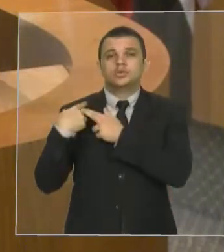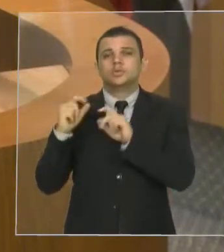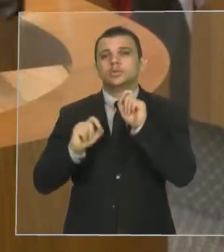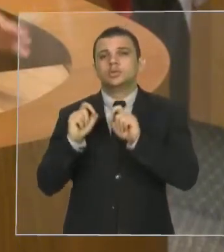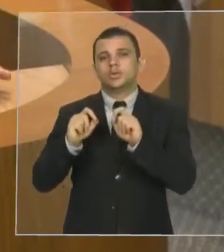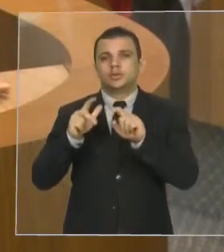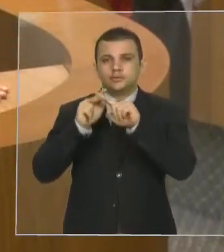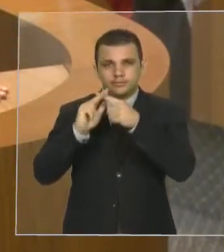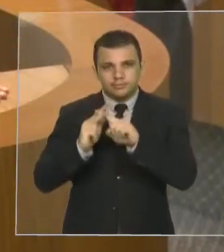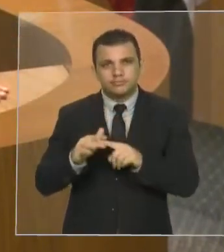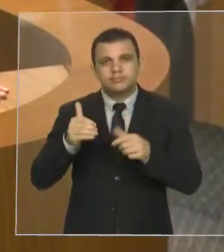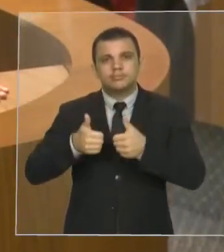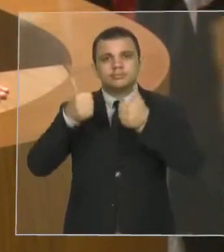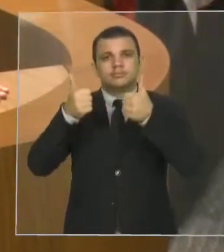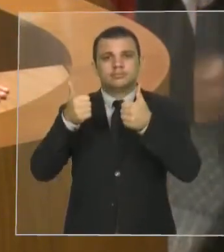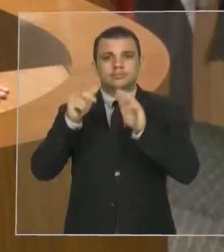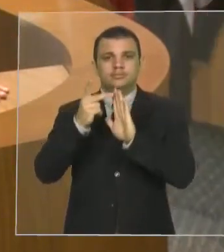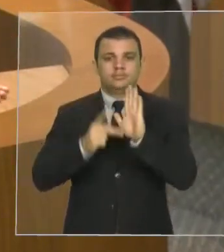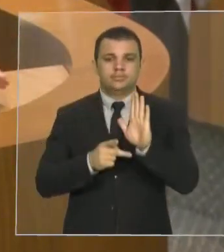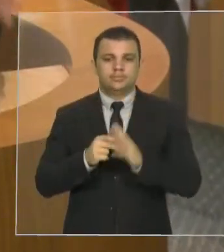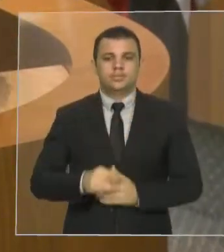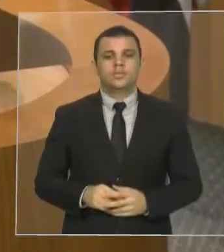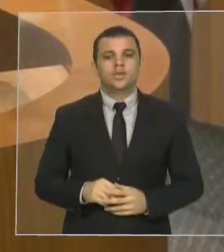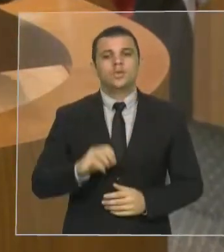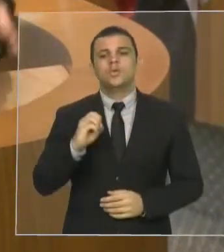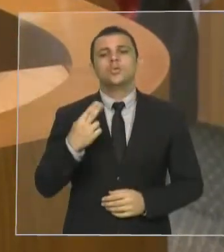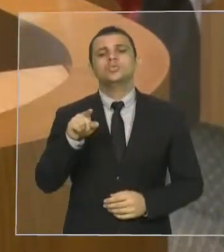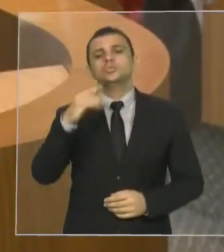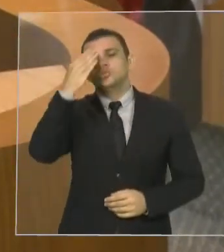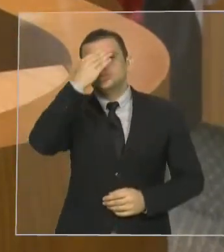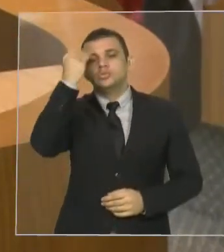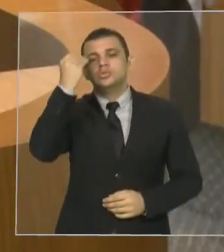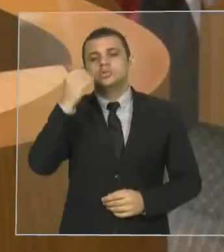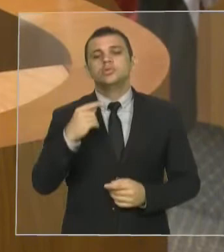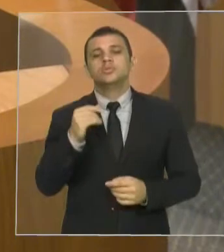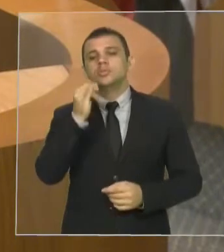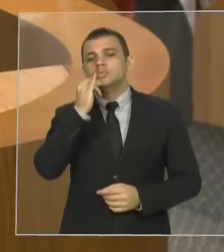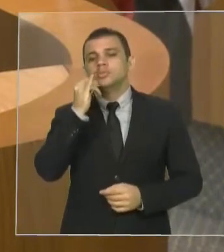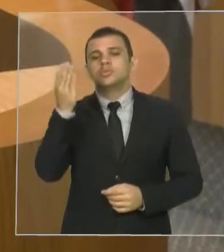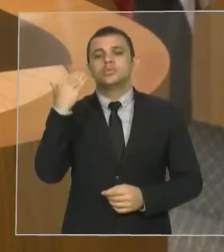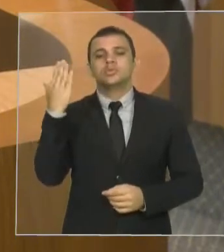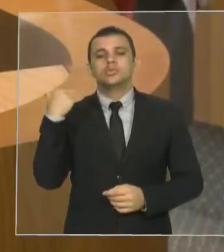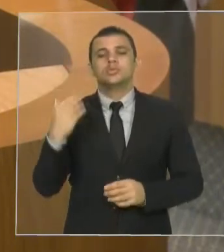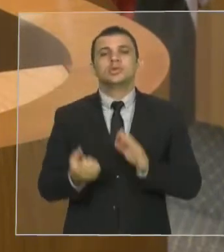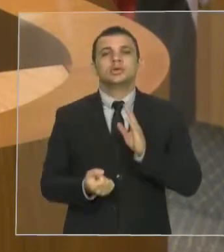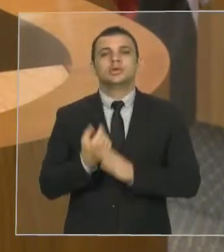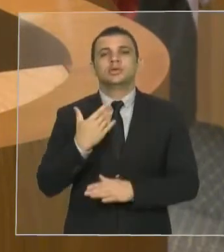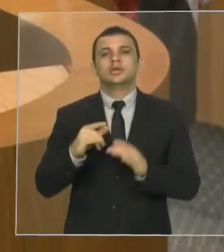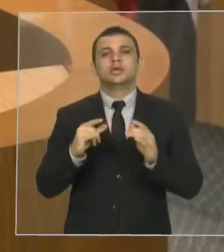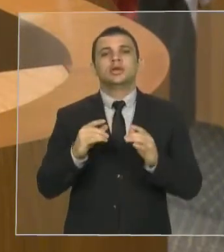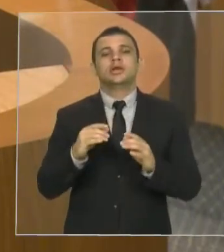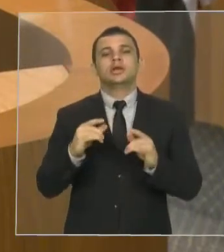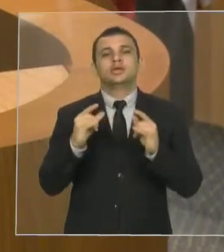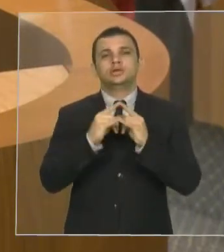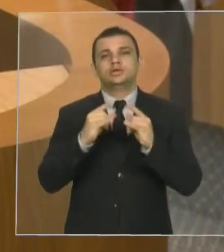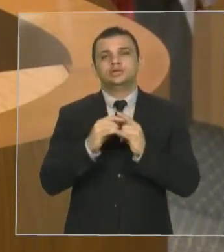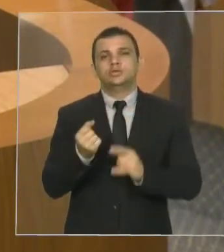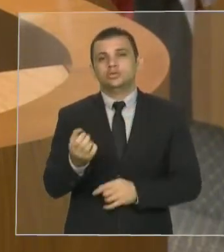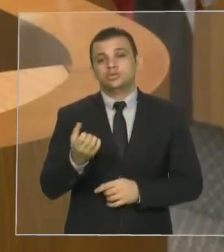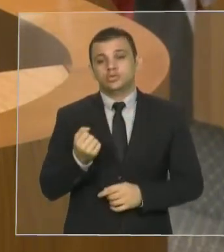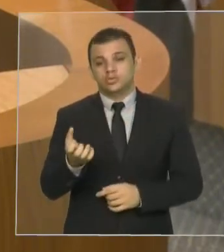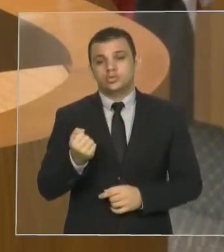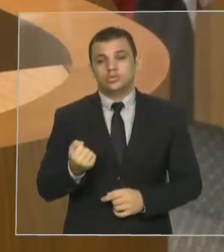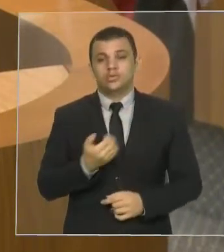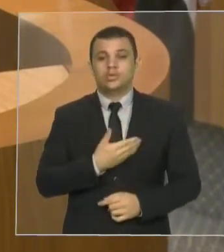Ou Vossa Excelência está esquecido que quando da votação do Instituto de Previdência, o governador retirou o representante